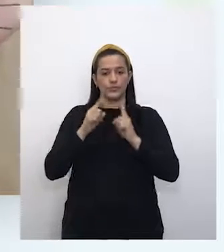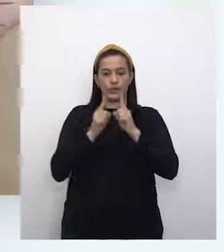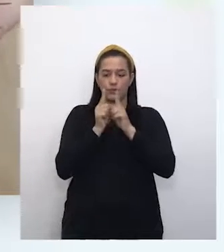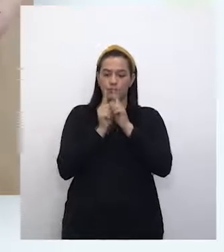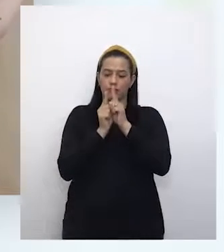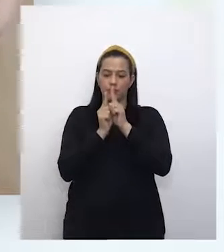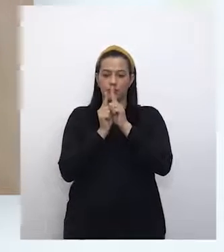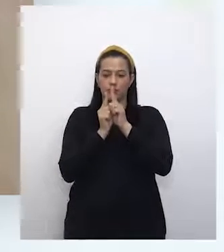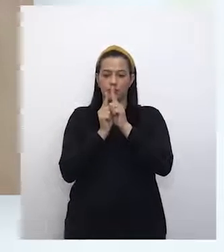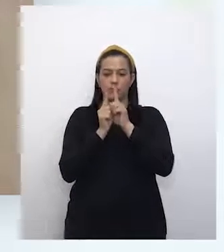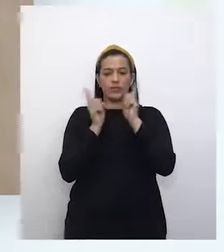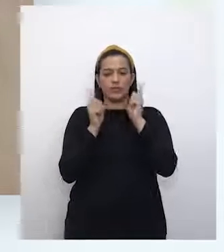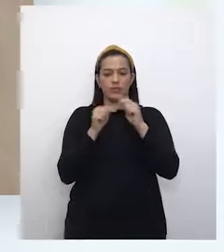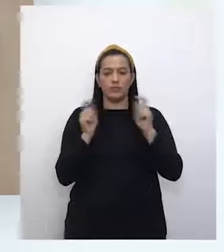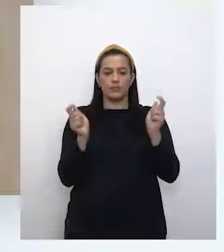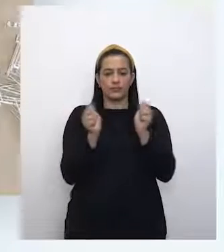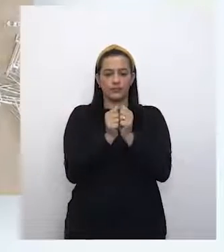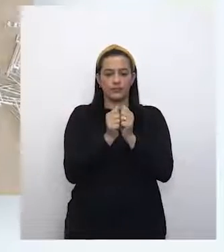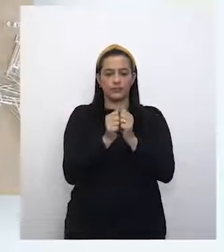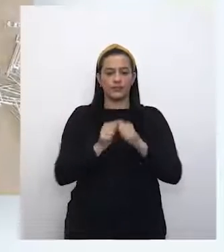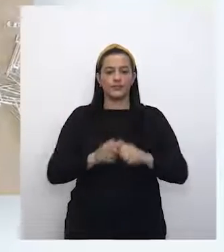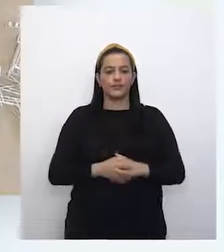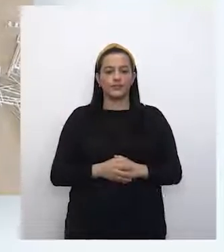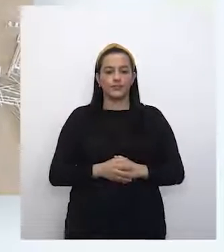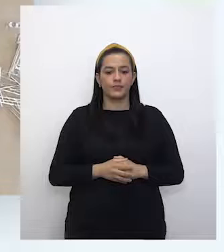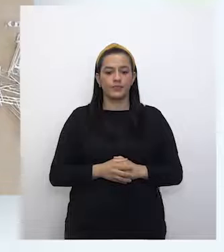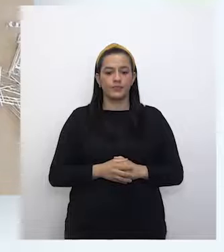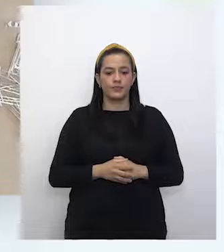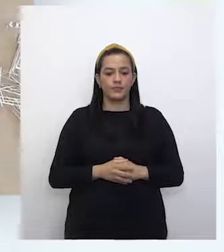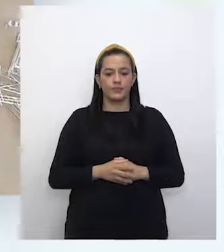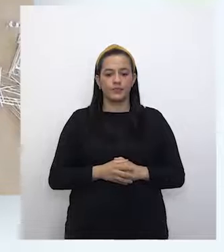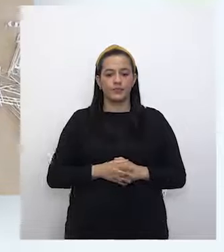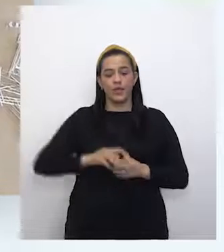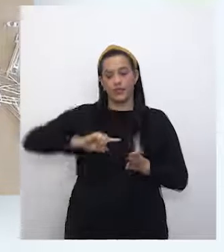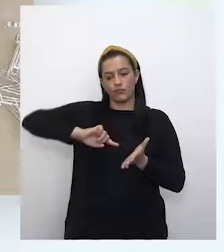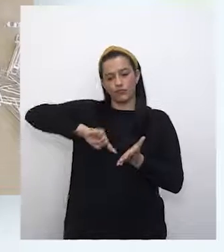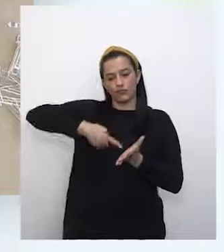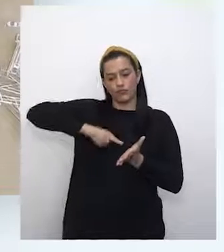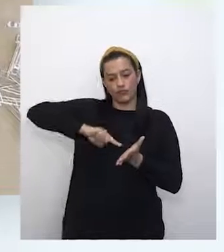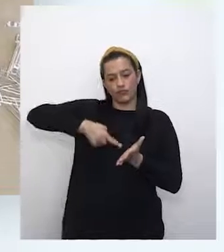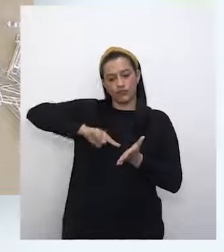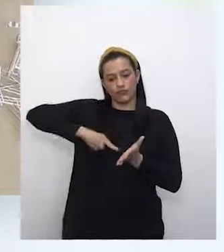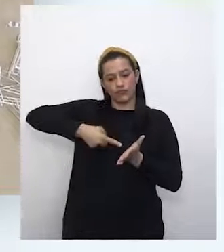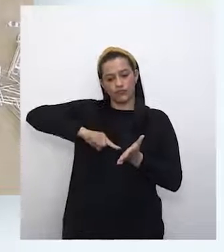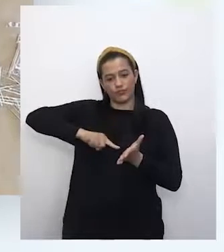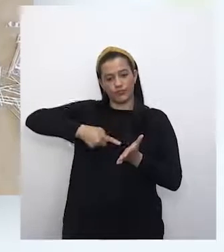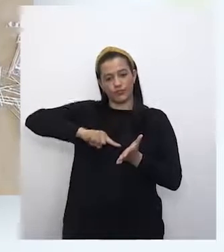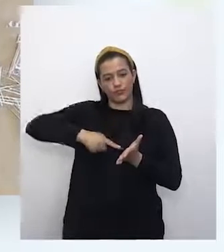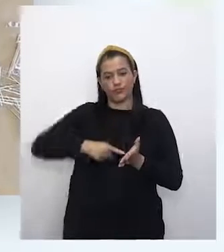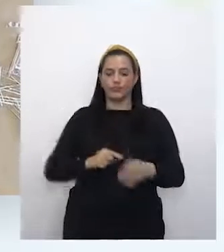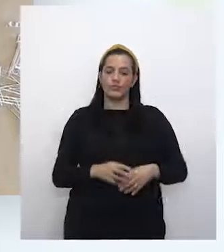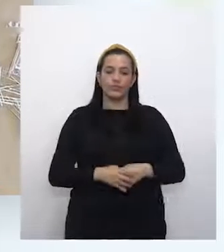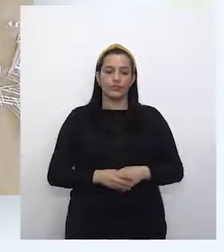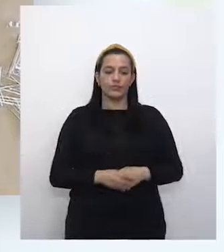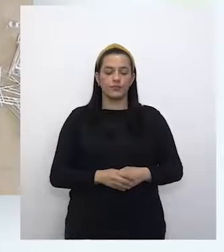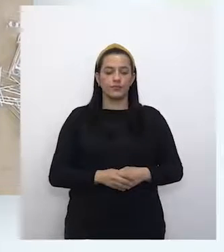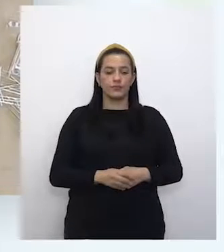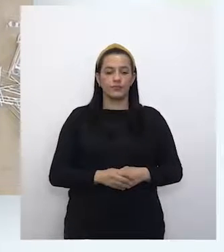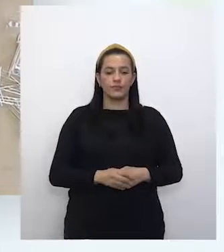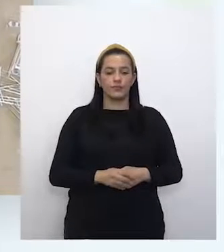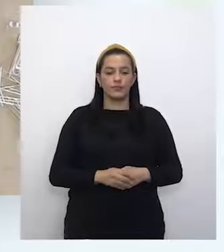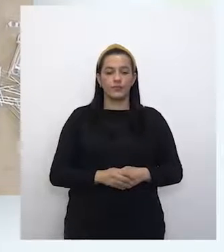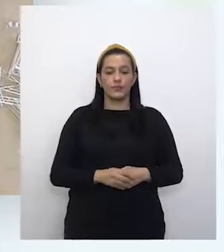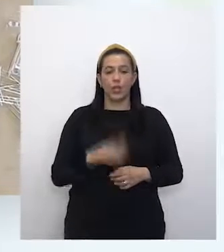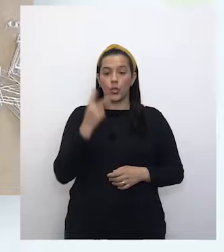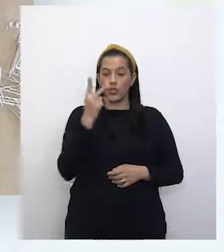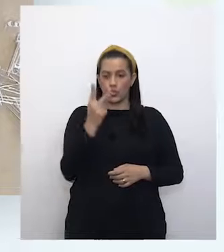que nós vamos fazer a ligação aqui. Nós vamos furar essa plaquinha aqui de papelão. Então nós vamos